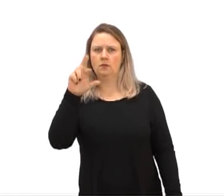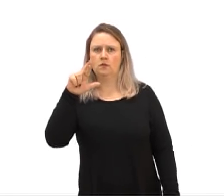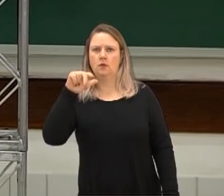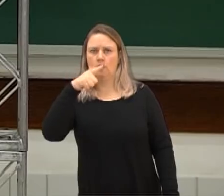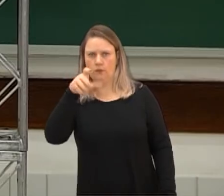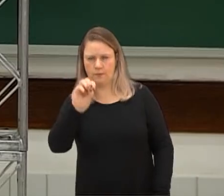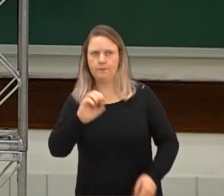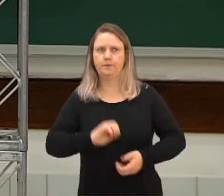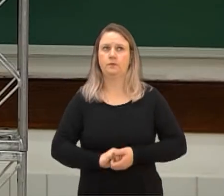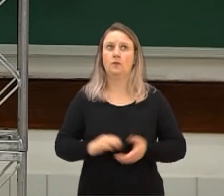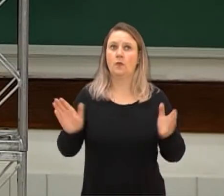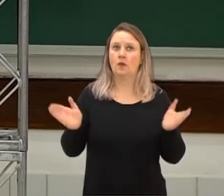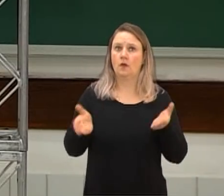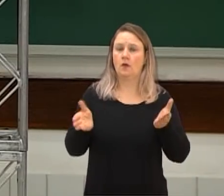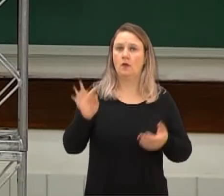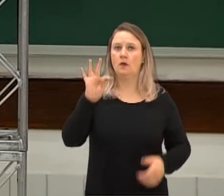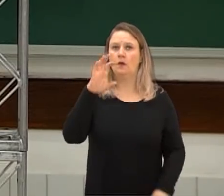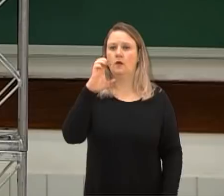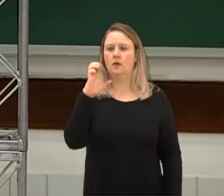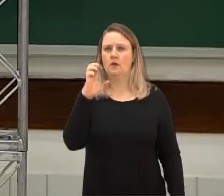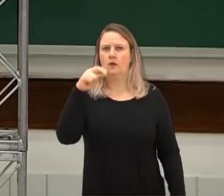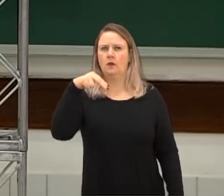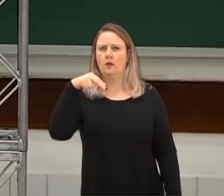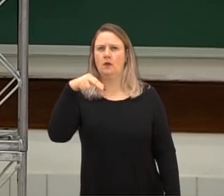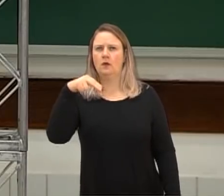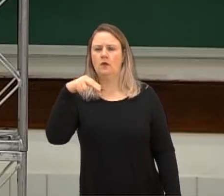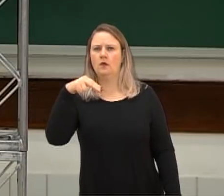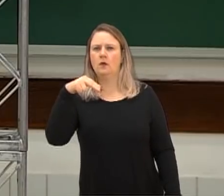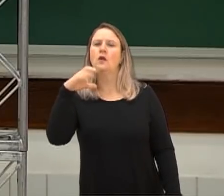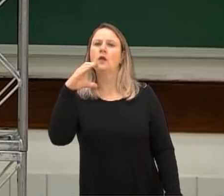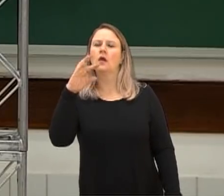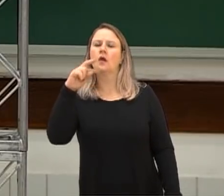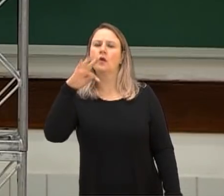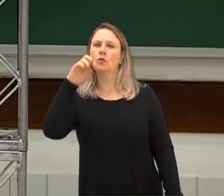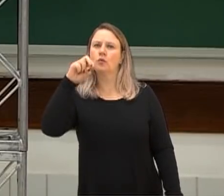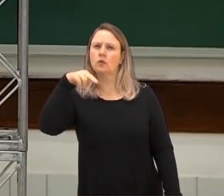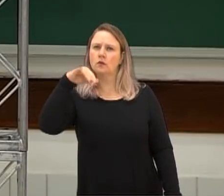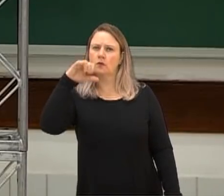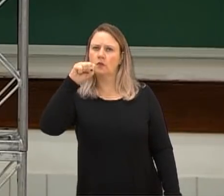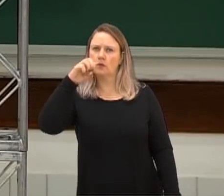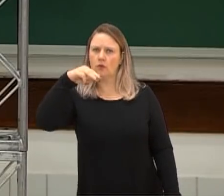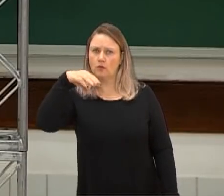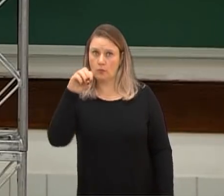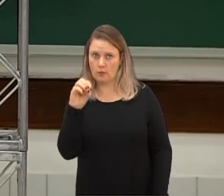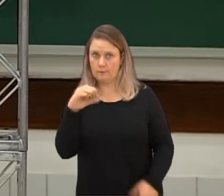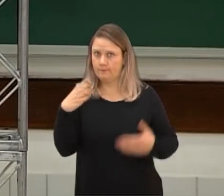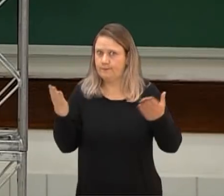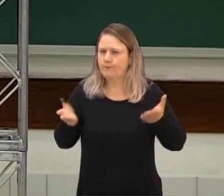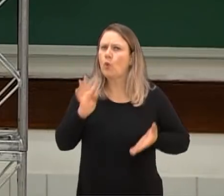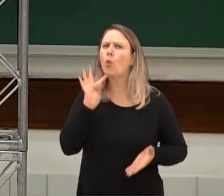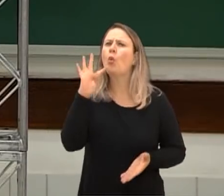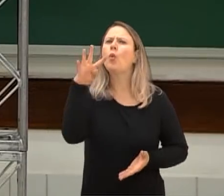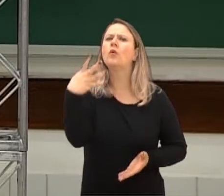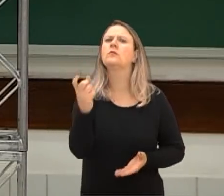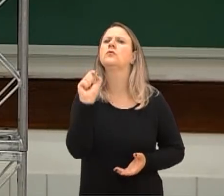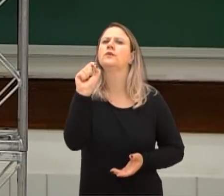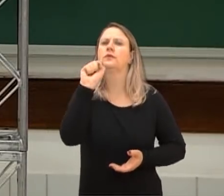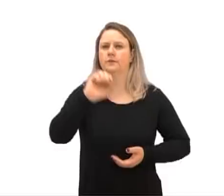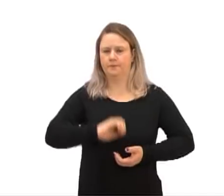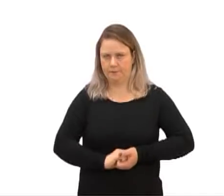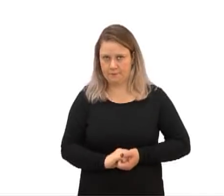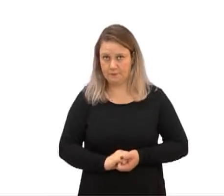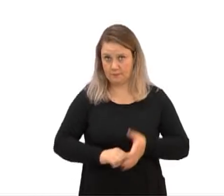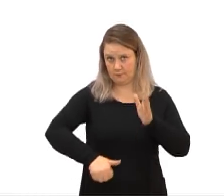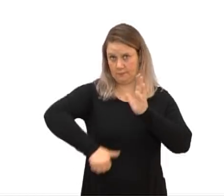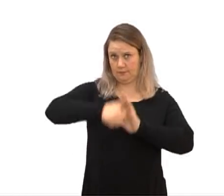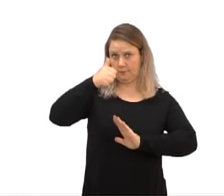Tectonismo. Agora a gente vai ver então os agentes internos, quais são as consequências desses agentes internos para a superfície da Terra. Primeiro a gente vai